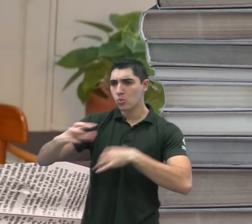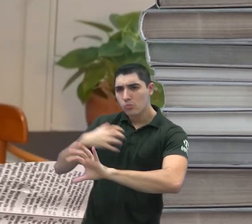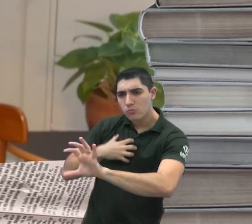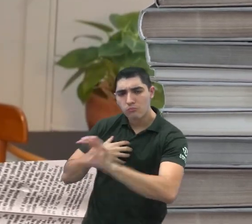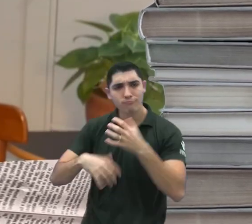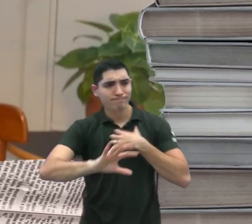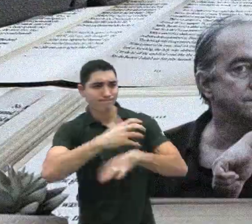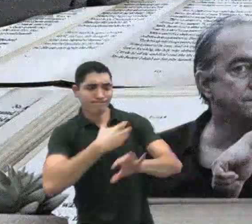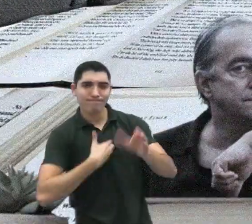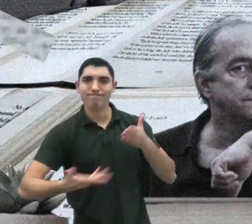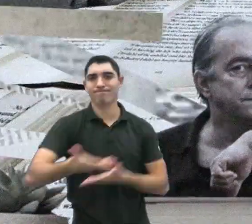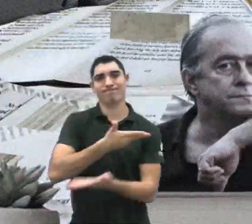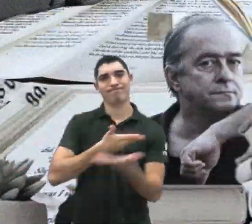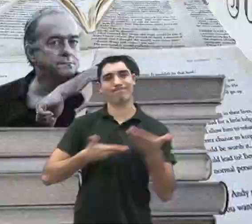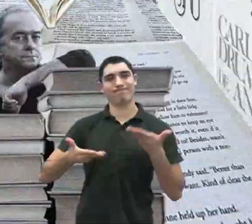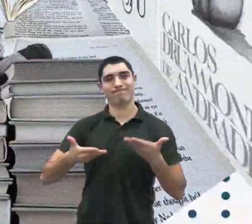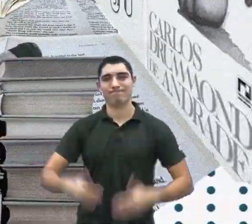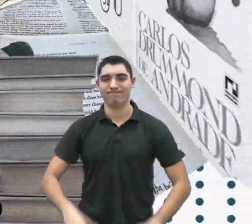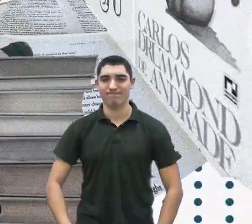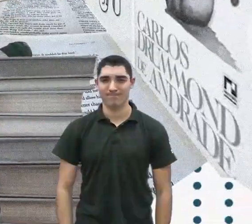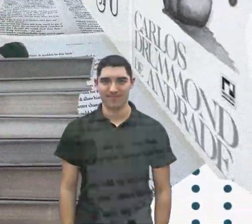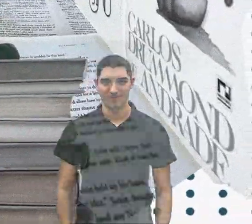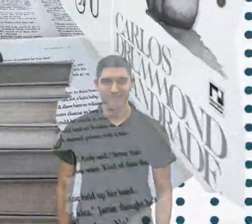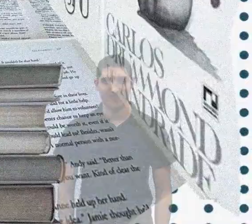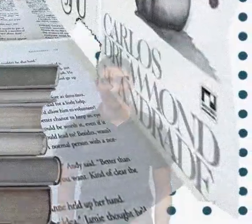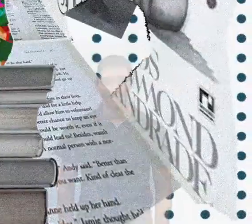empatia pelo outro.